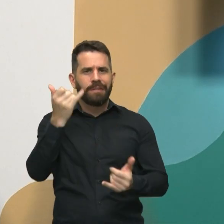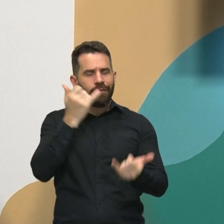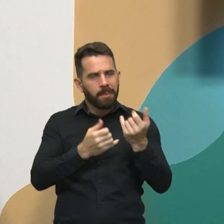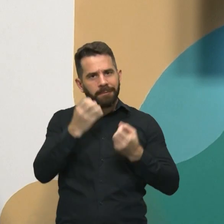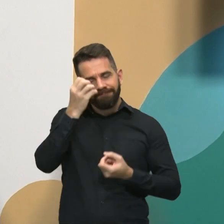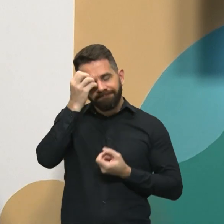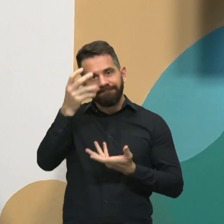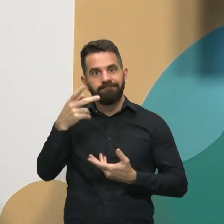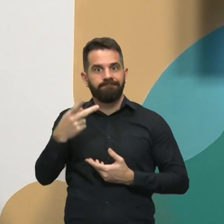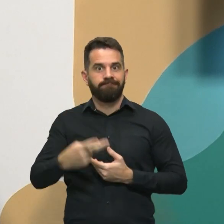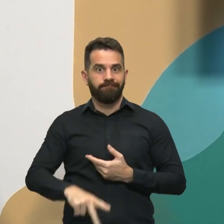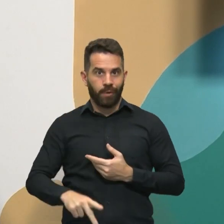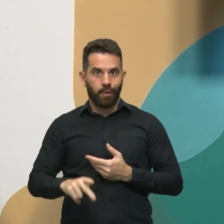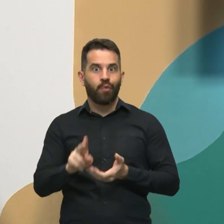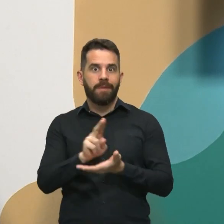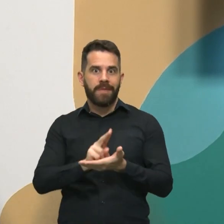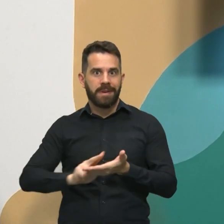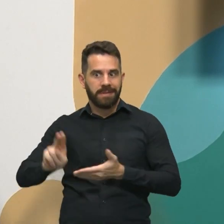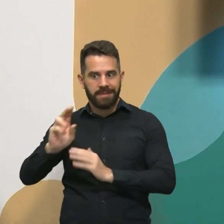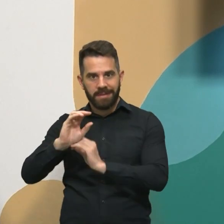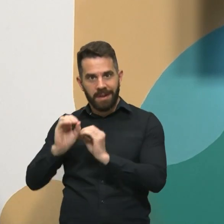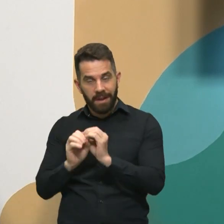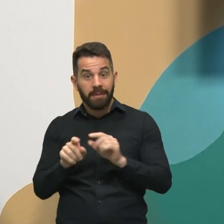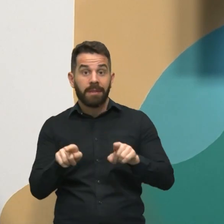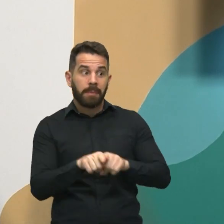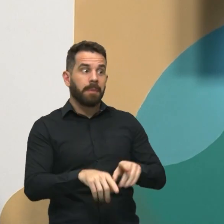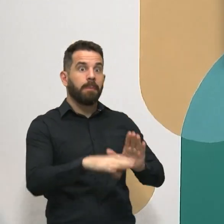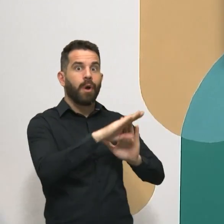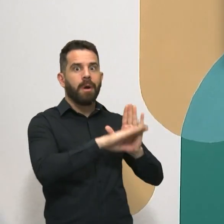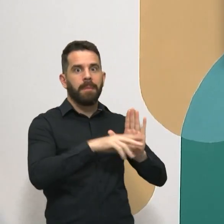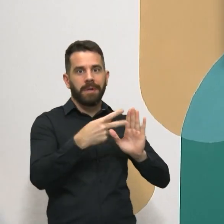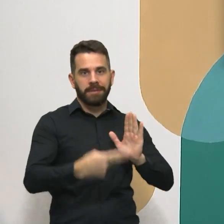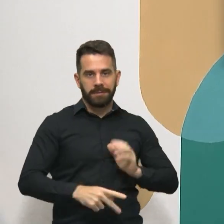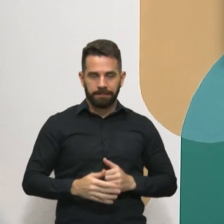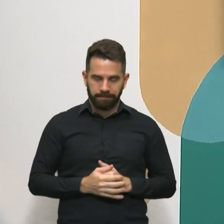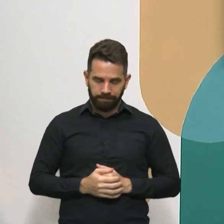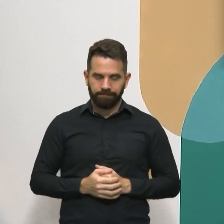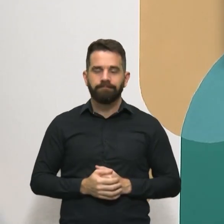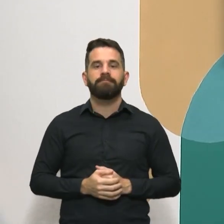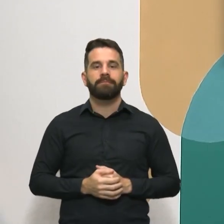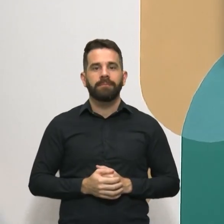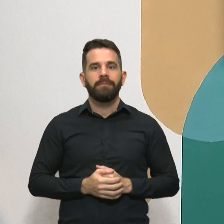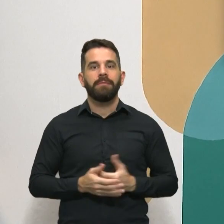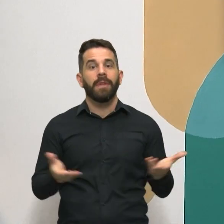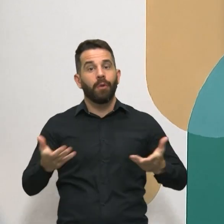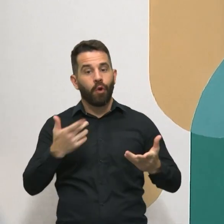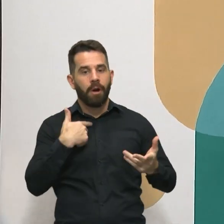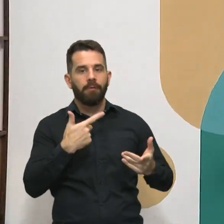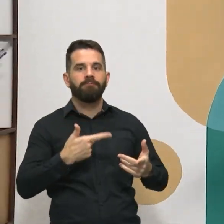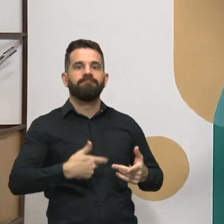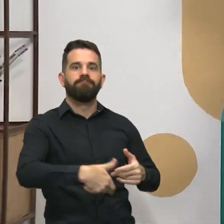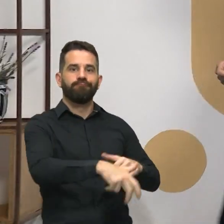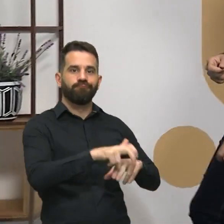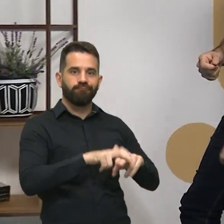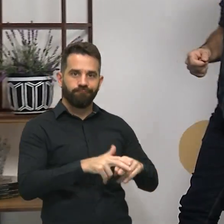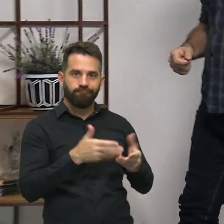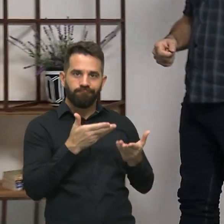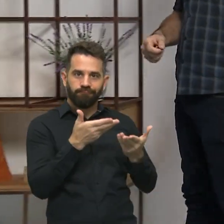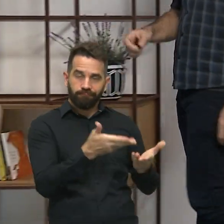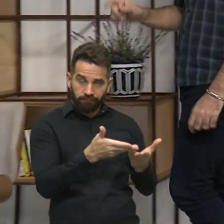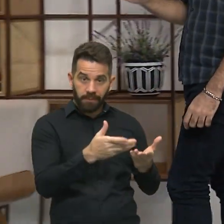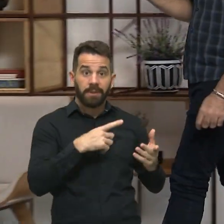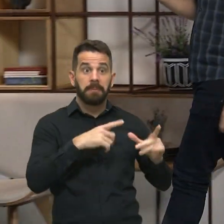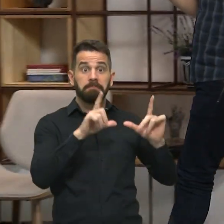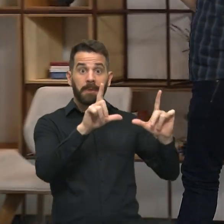a universidade e também sobre a nossa programação. E agora eu já vou caminhando ali para as nossas telinhas, porque já estão aqui com a